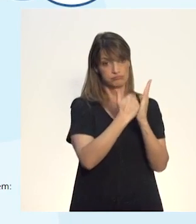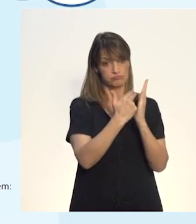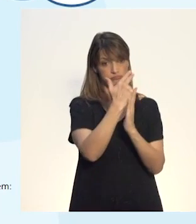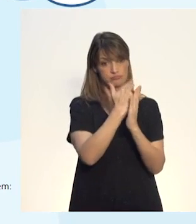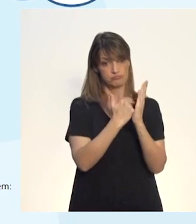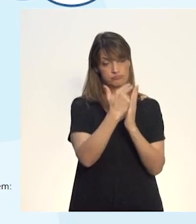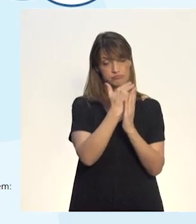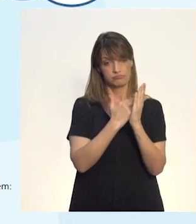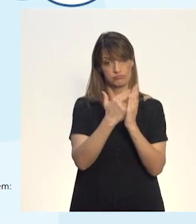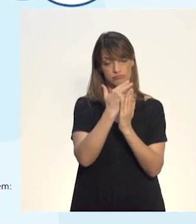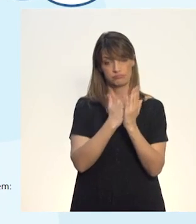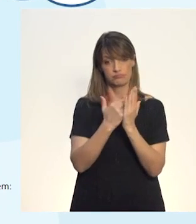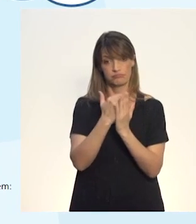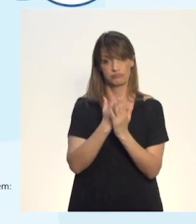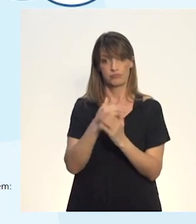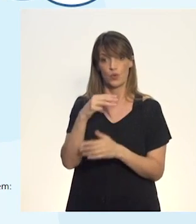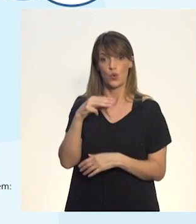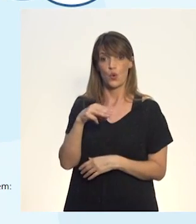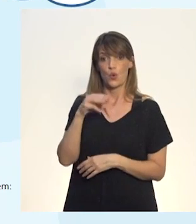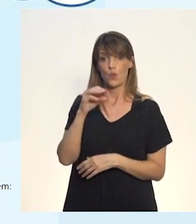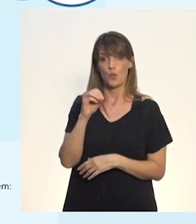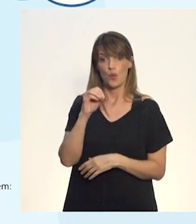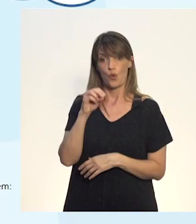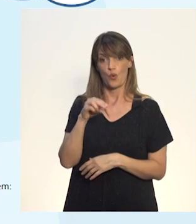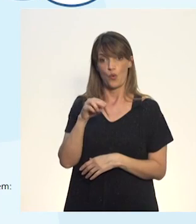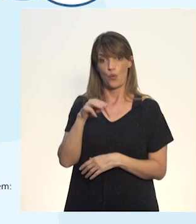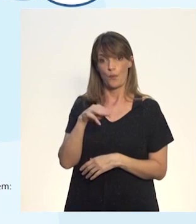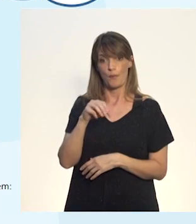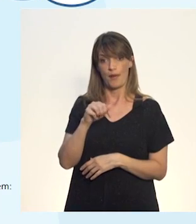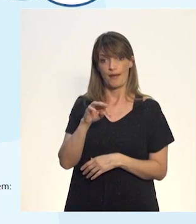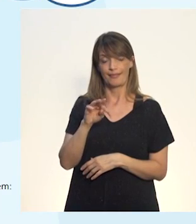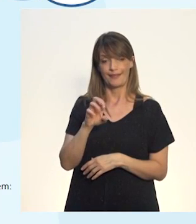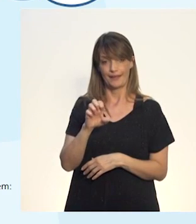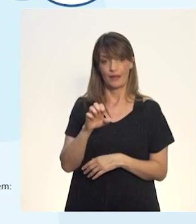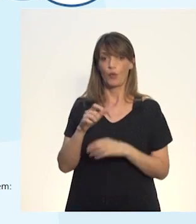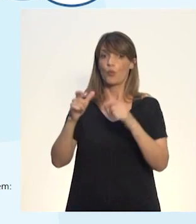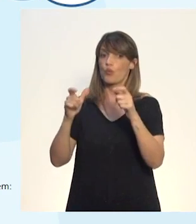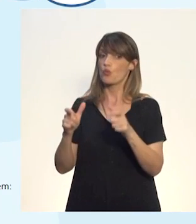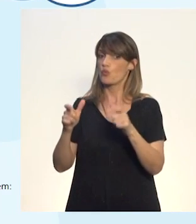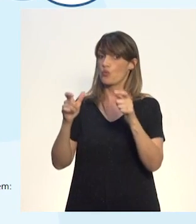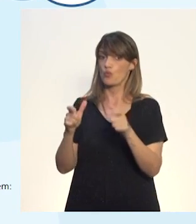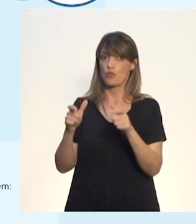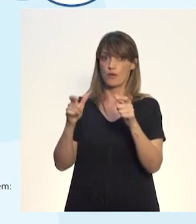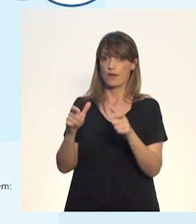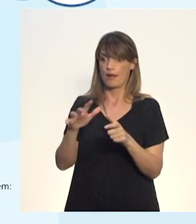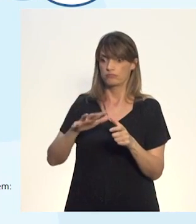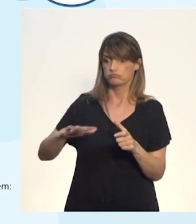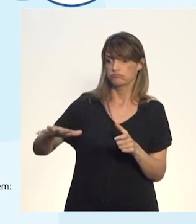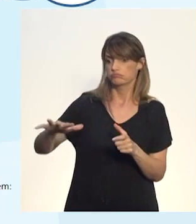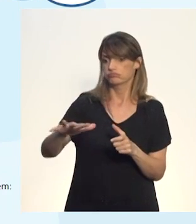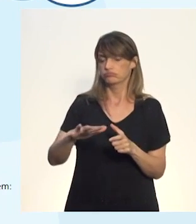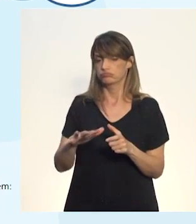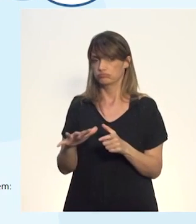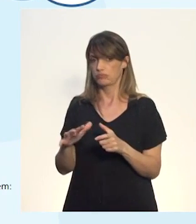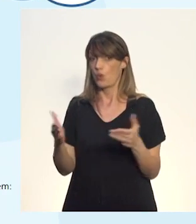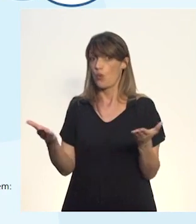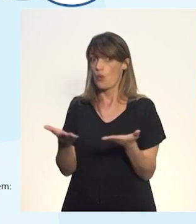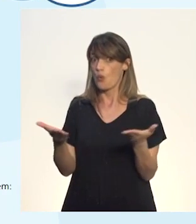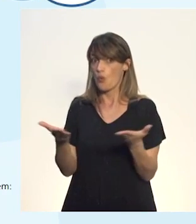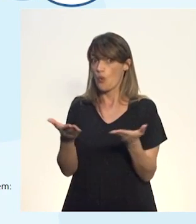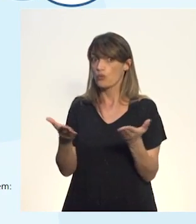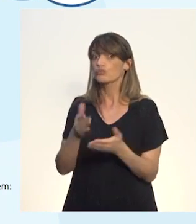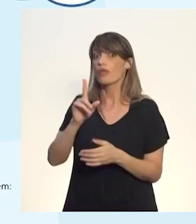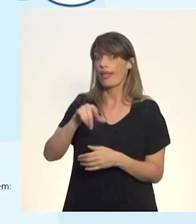Montmartre. Montmartre não é um lugar qualquer em Paris. É um bairro que, assim, até hoje é